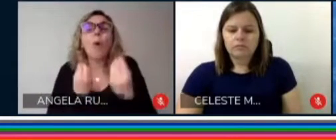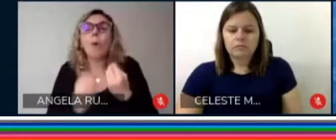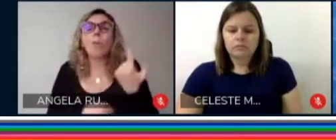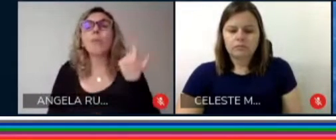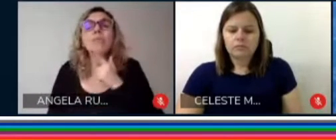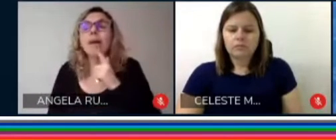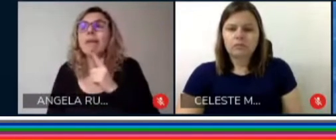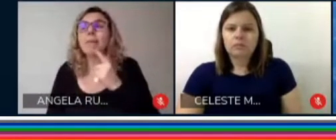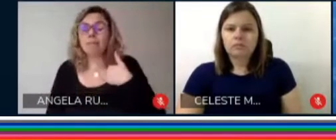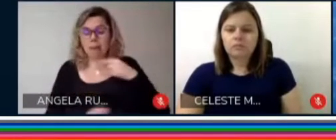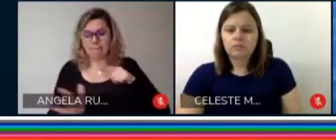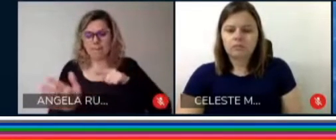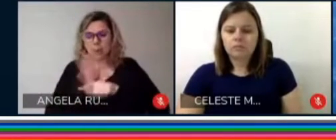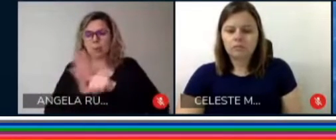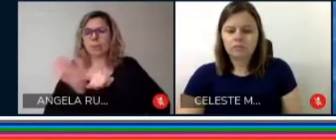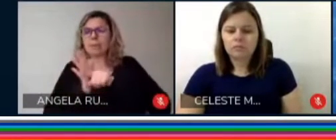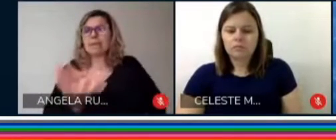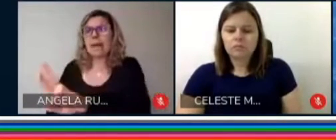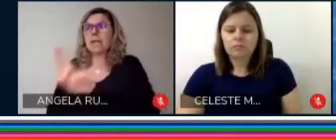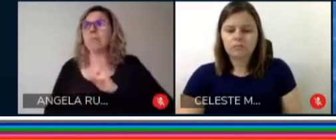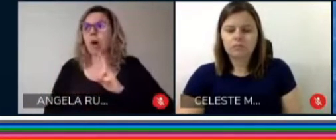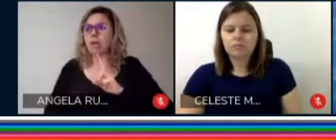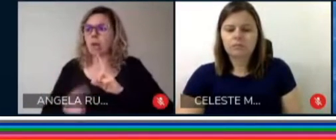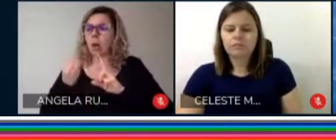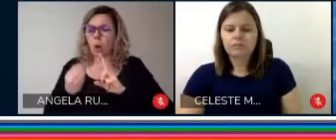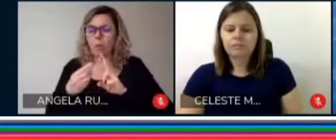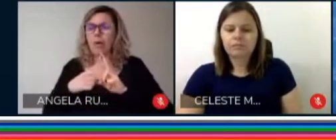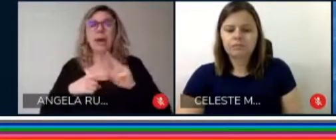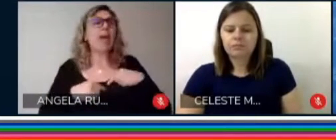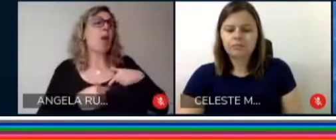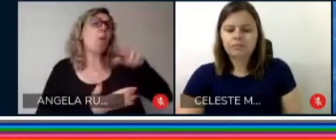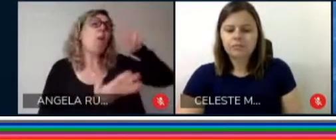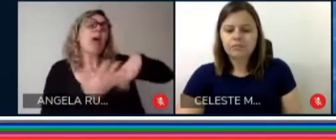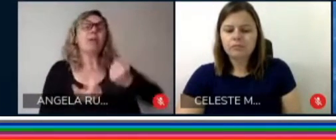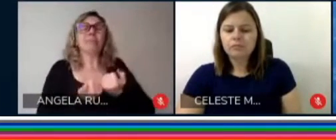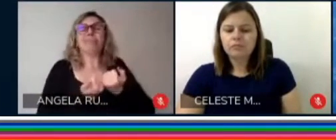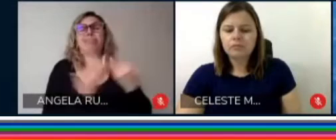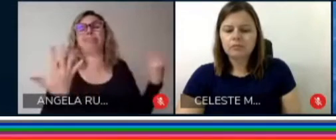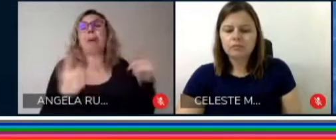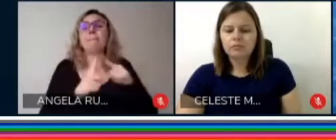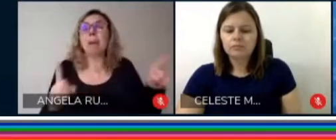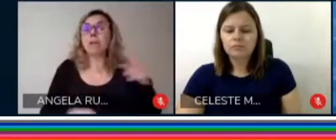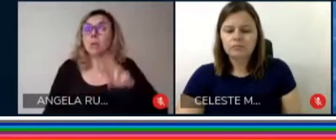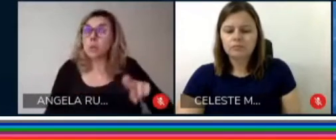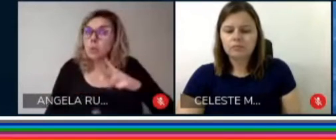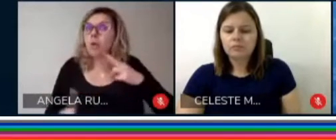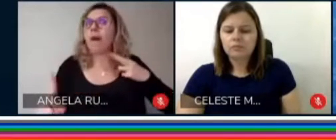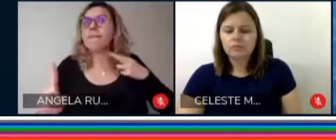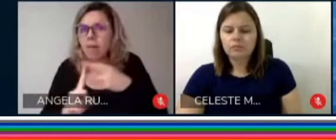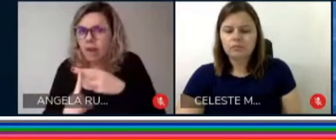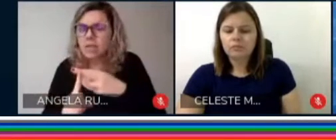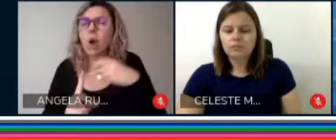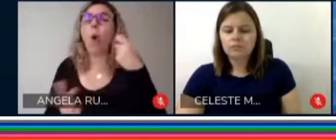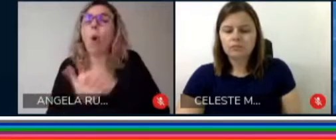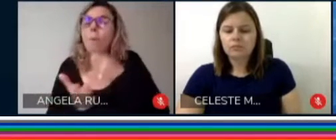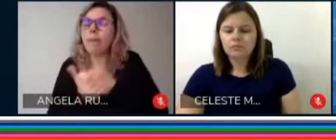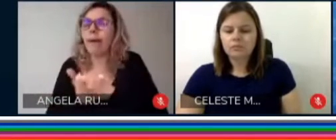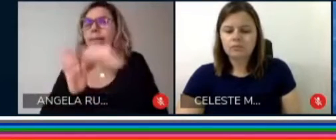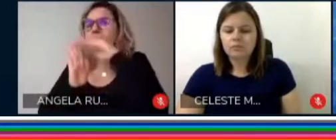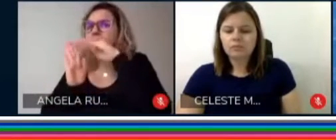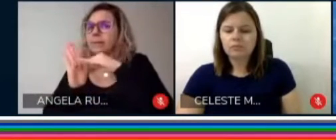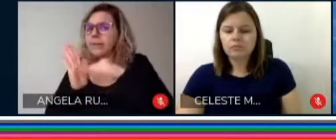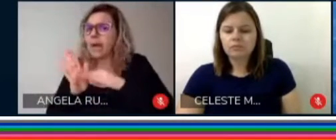ser variado, mas o que você vai usar efetivamente como fonte do teu trabalho deve seguir critérios um pouco